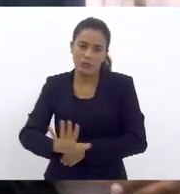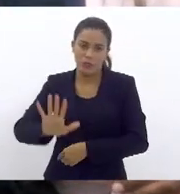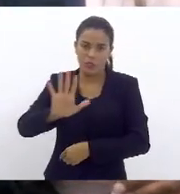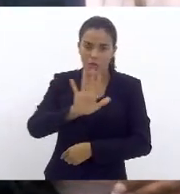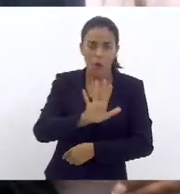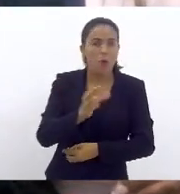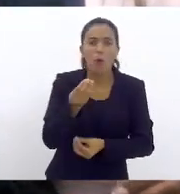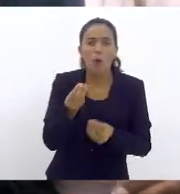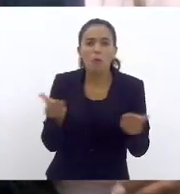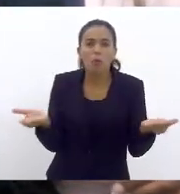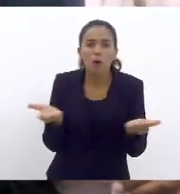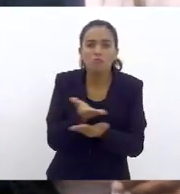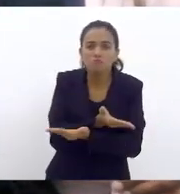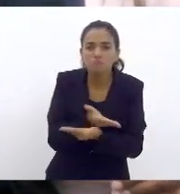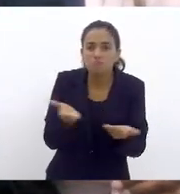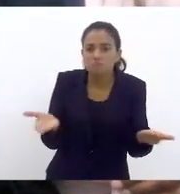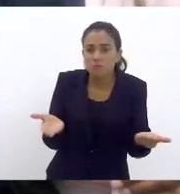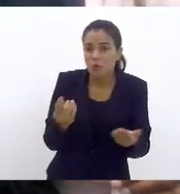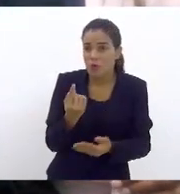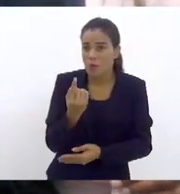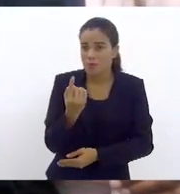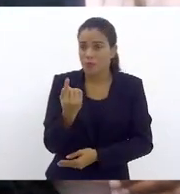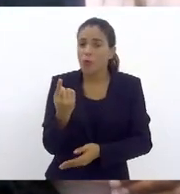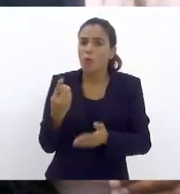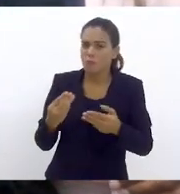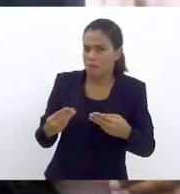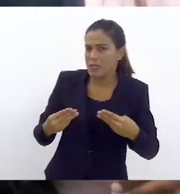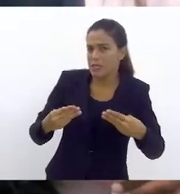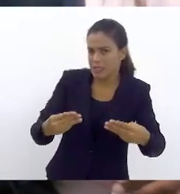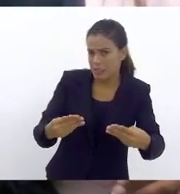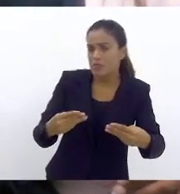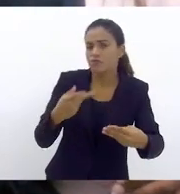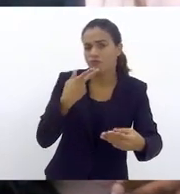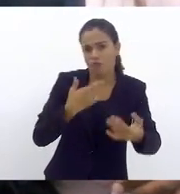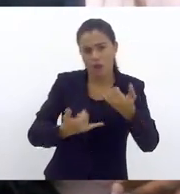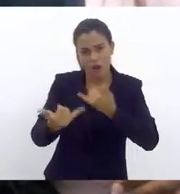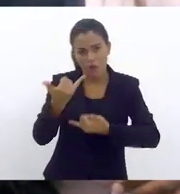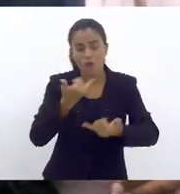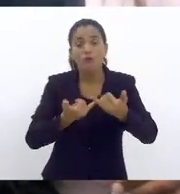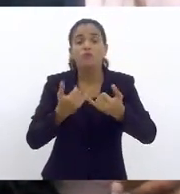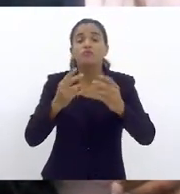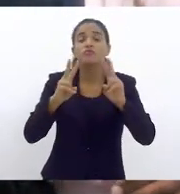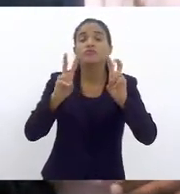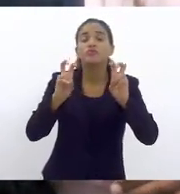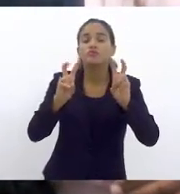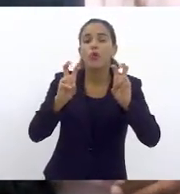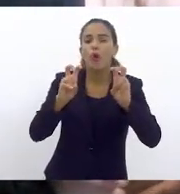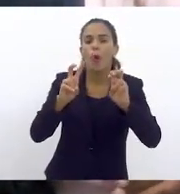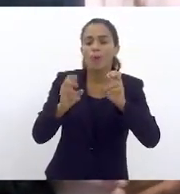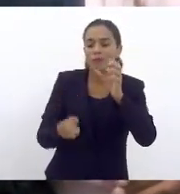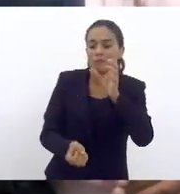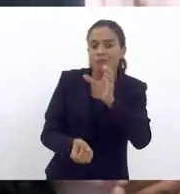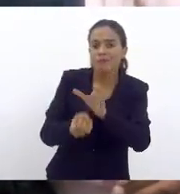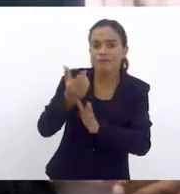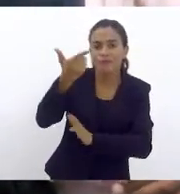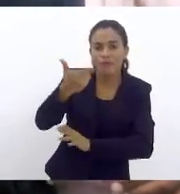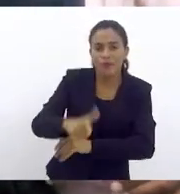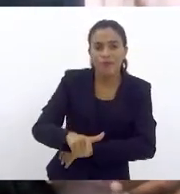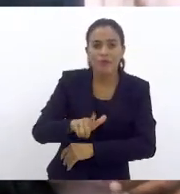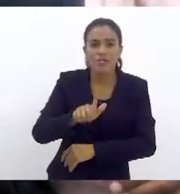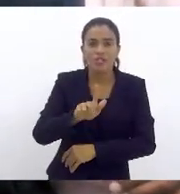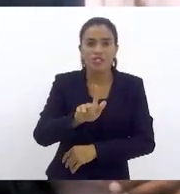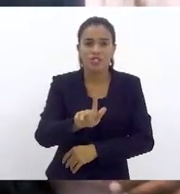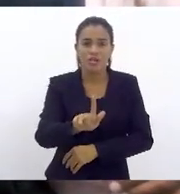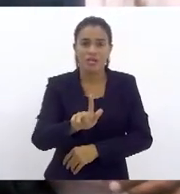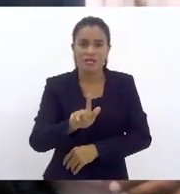esse diálogo um minuto o ministro comentou sobre a reina né do GX a